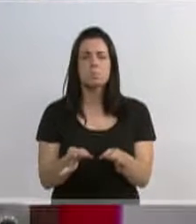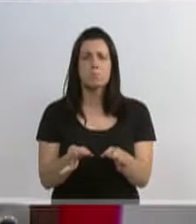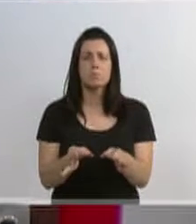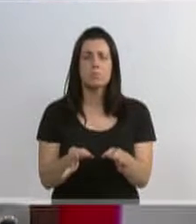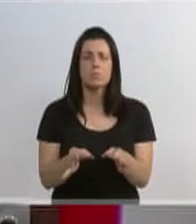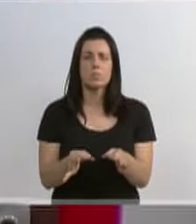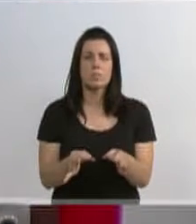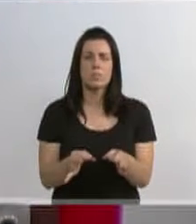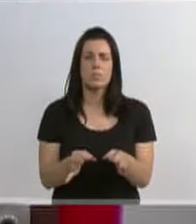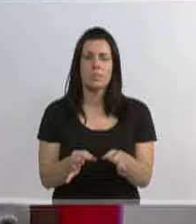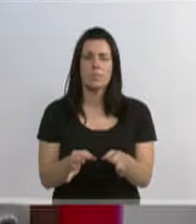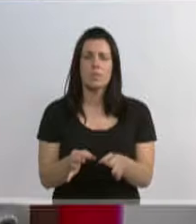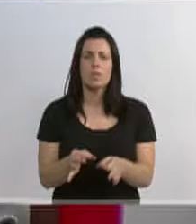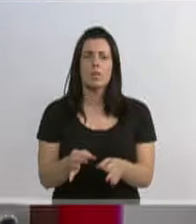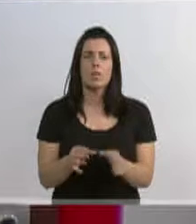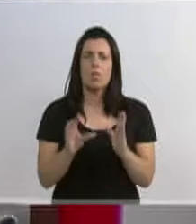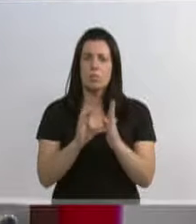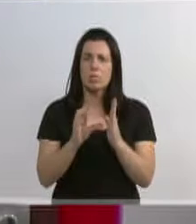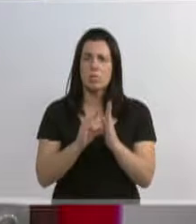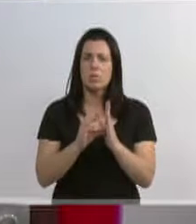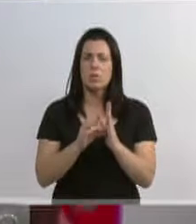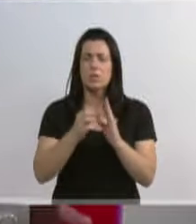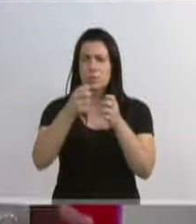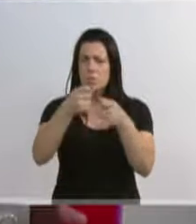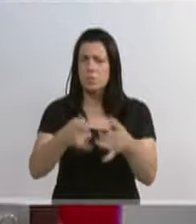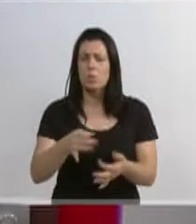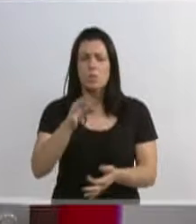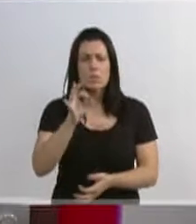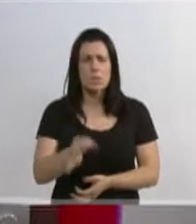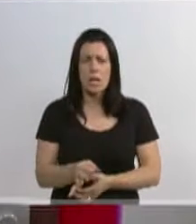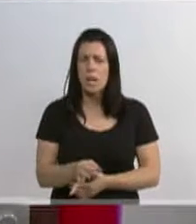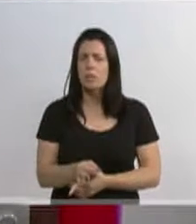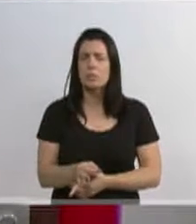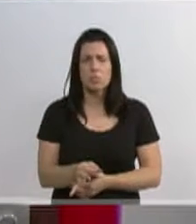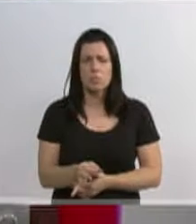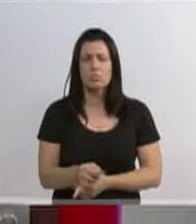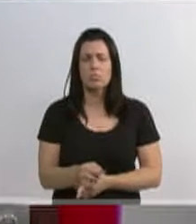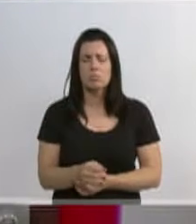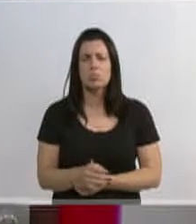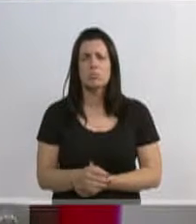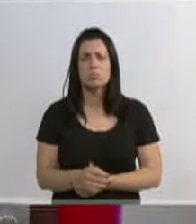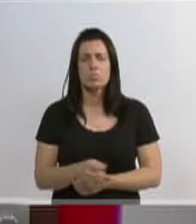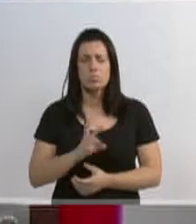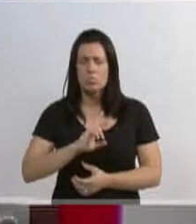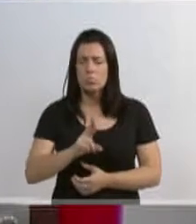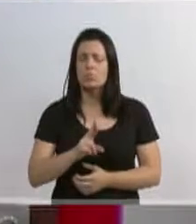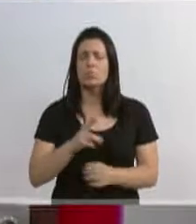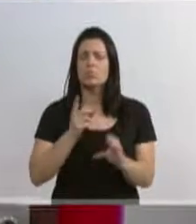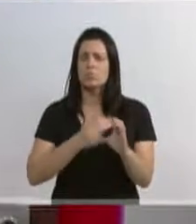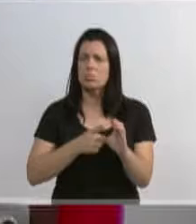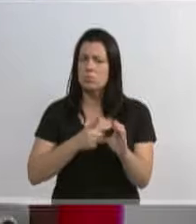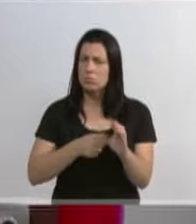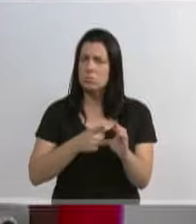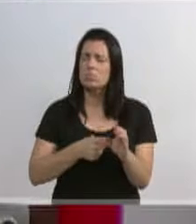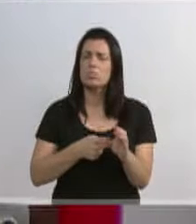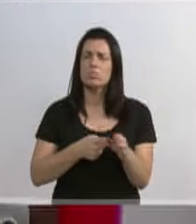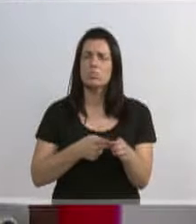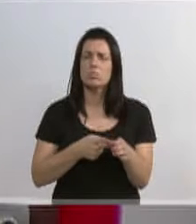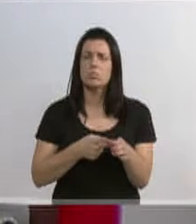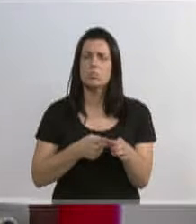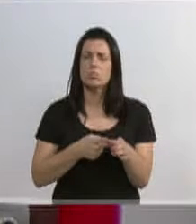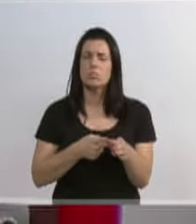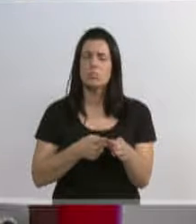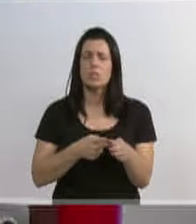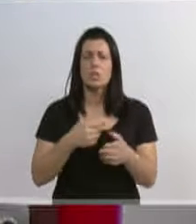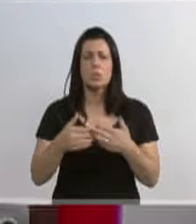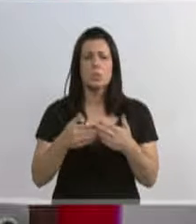foi muito bem colocado pelo vereador Caminha, né? O BEC está aí na ativa, está aí representando a nossa cidade, está aí se não é um CNPJ é